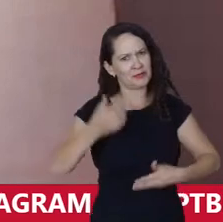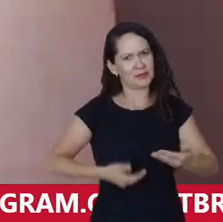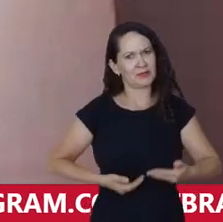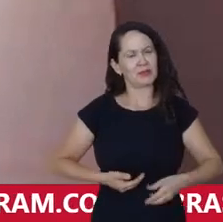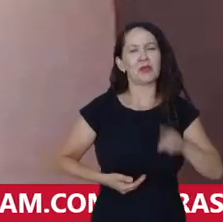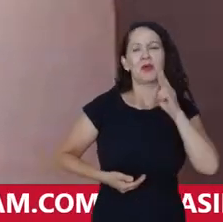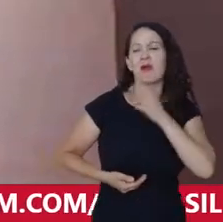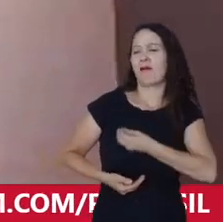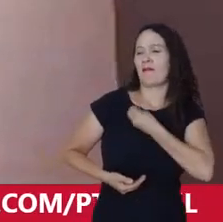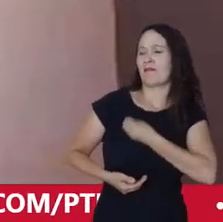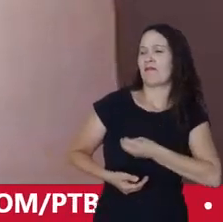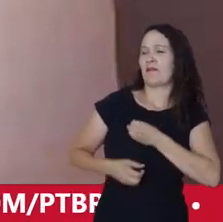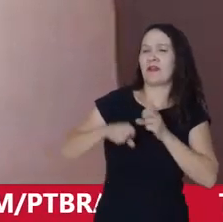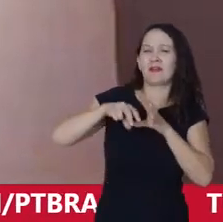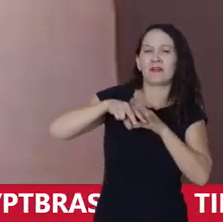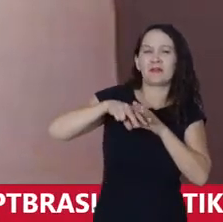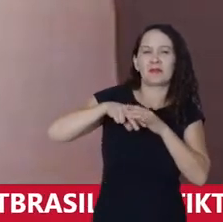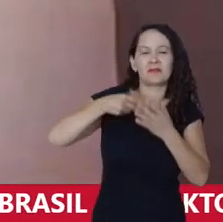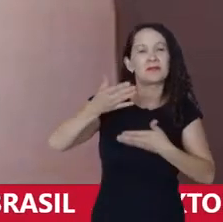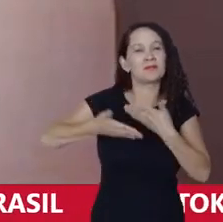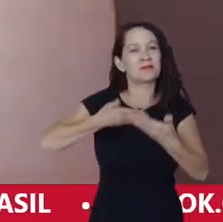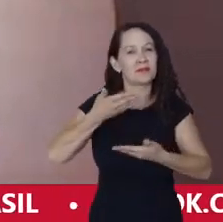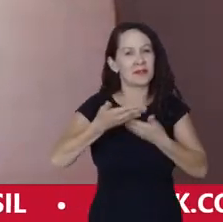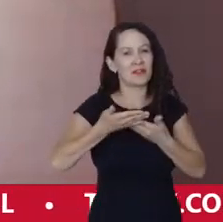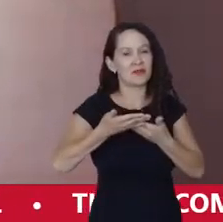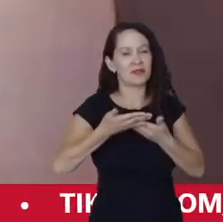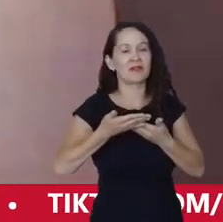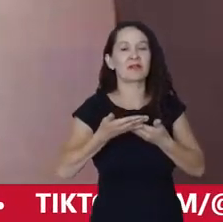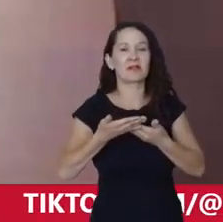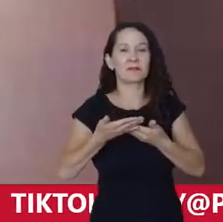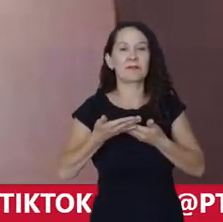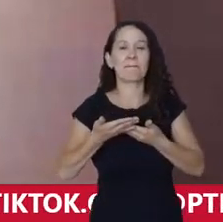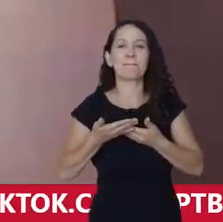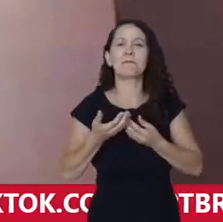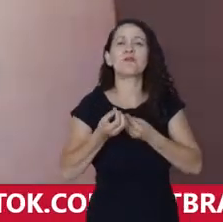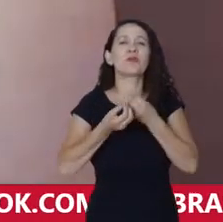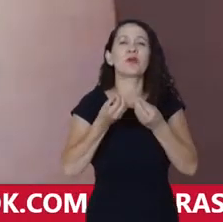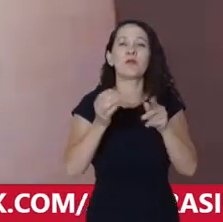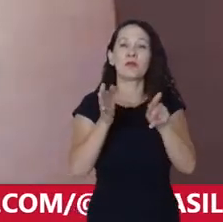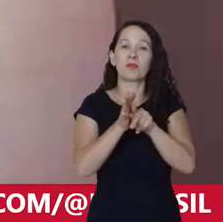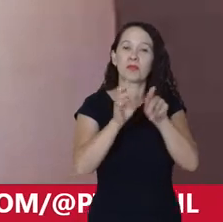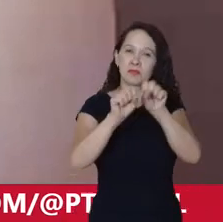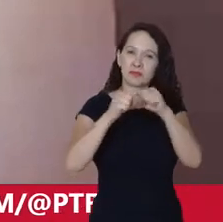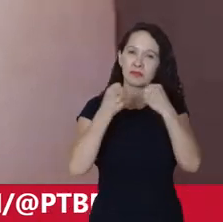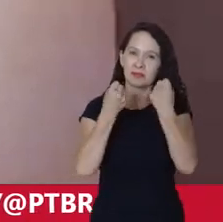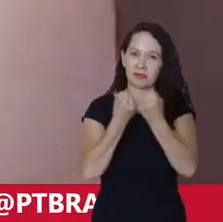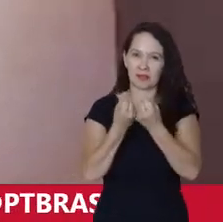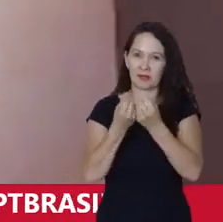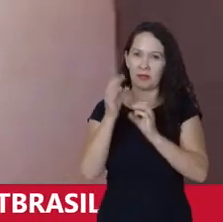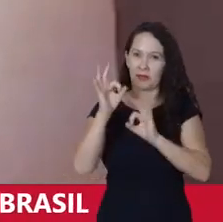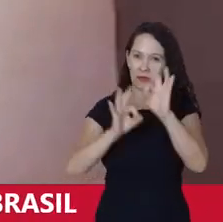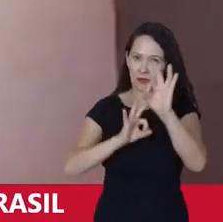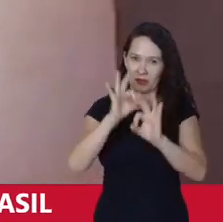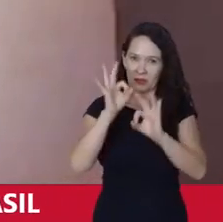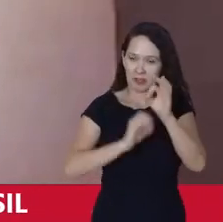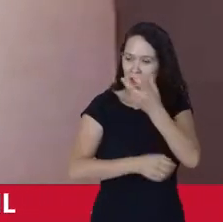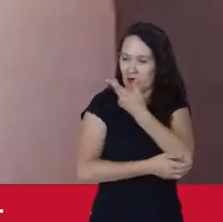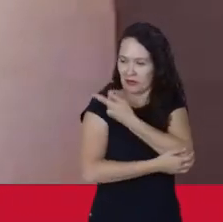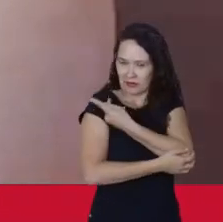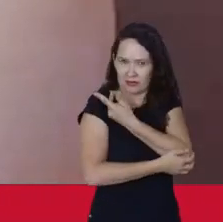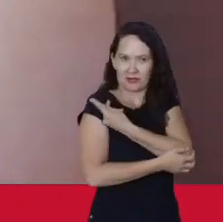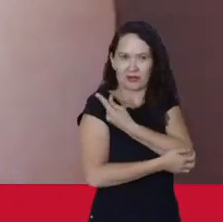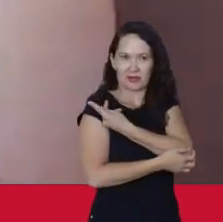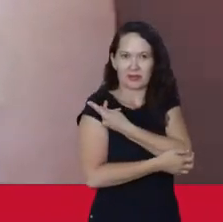do paciente, o atendimento, a acolhida, né? O próprio sistema de organização, de